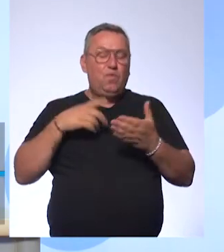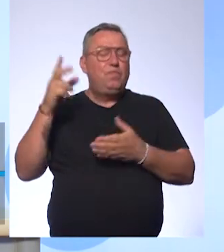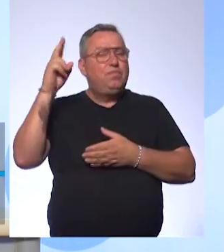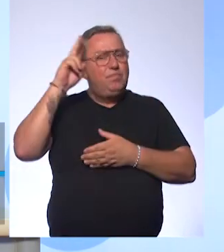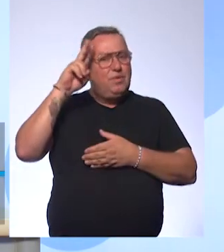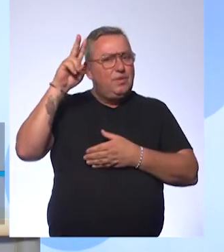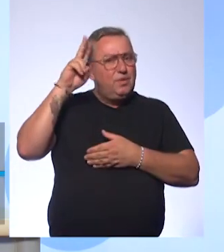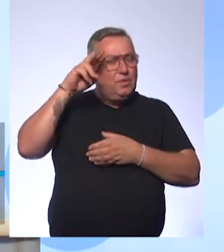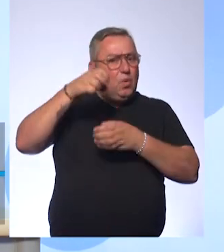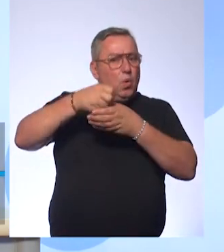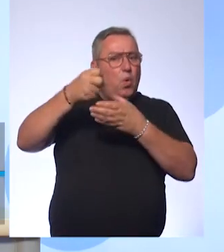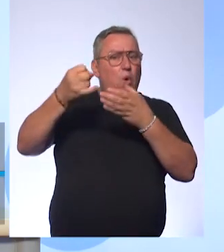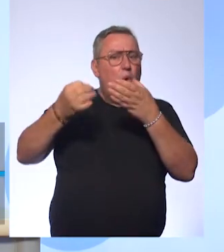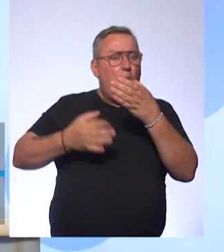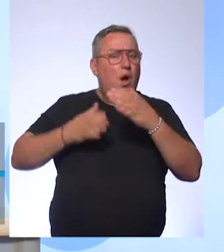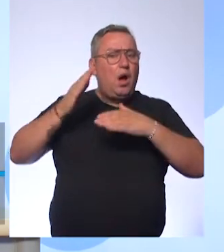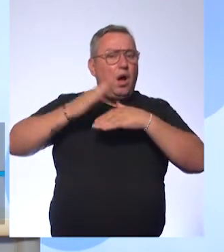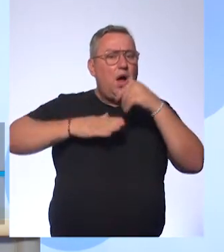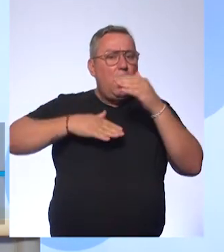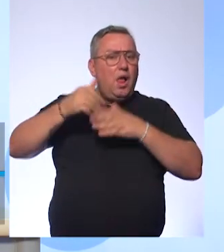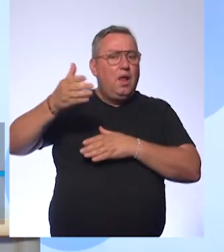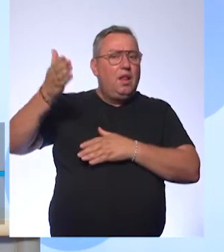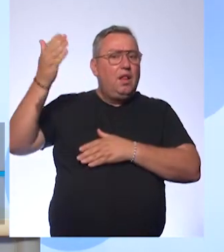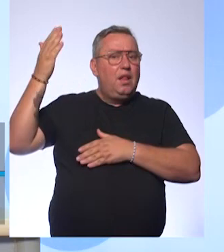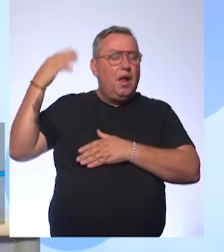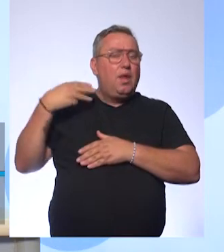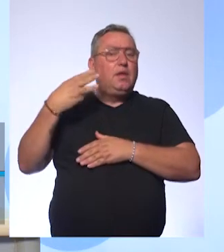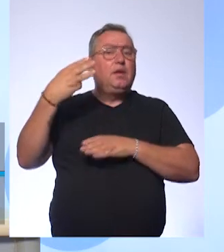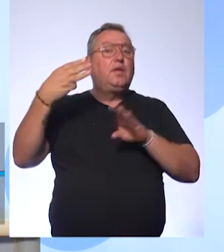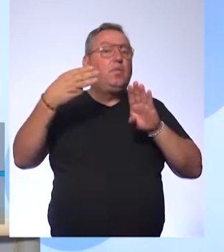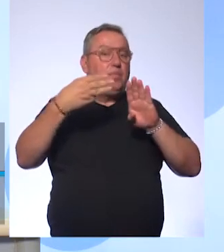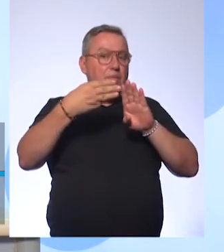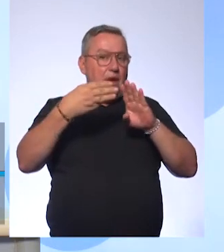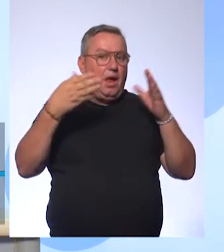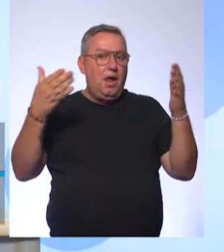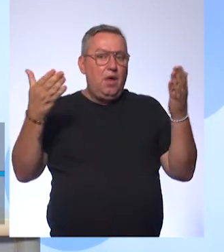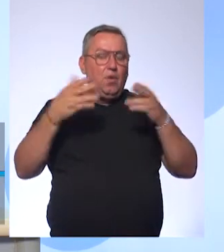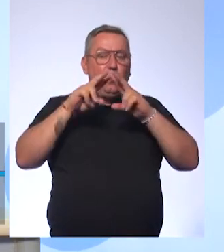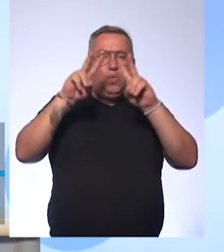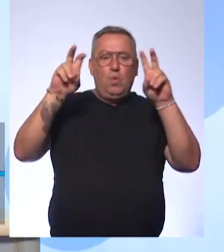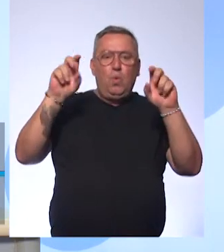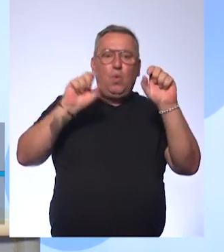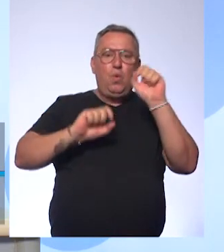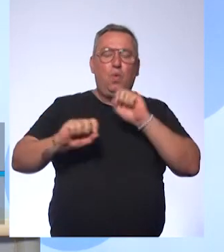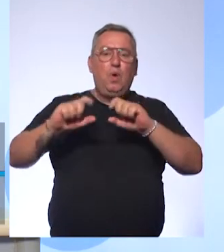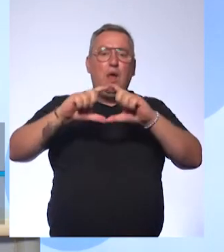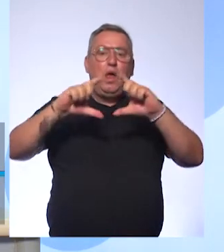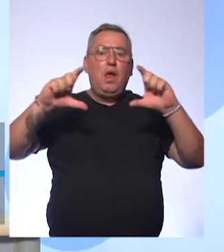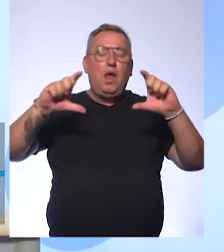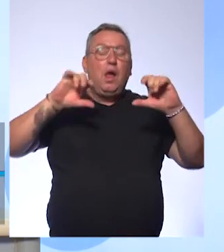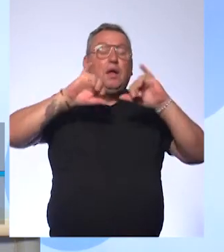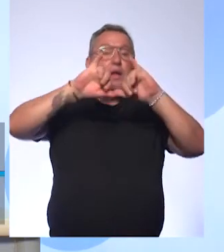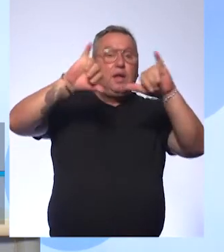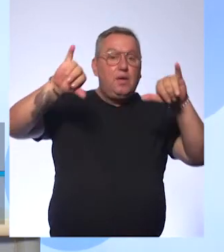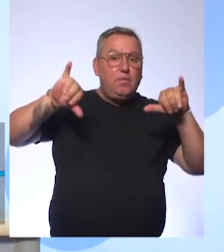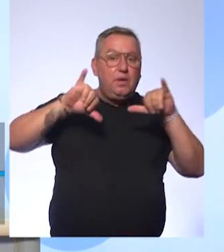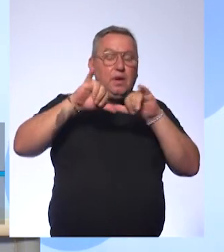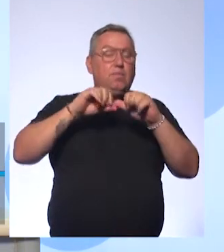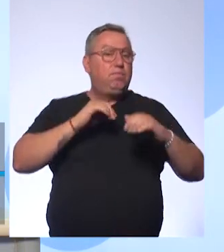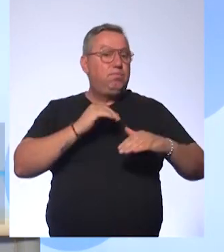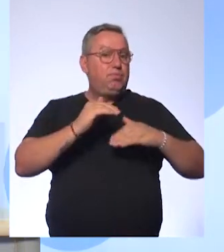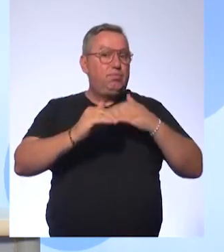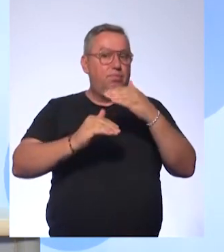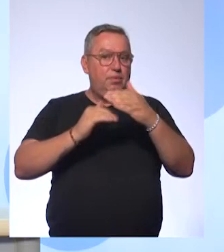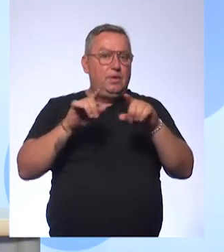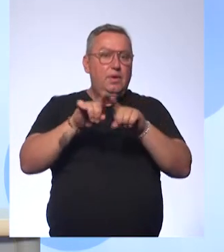retomando um conteúdo, uma habilidade que nós vimos lá no terceiro bimestre. E o tema da aula de hoje vai ser as equações químicas nos processos,